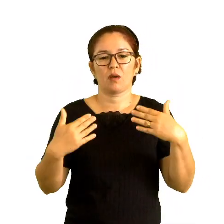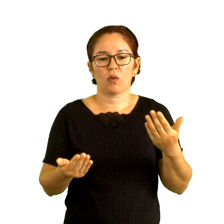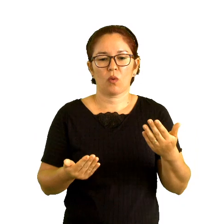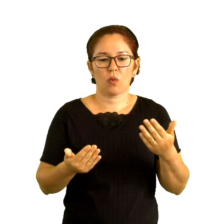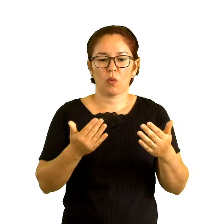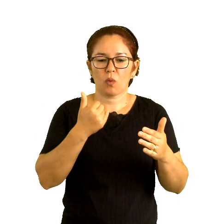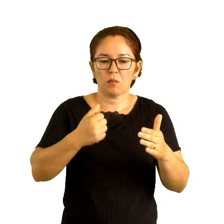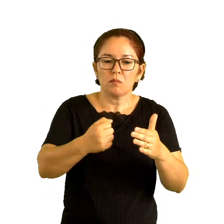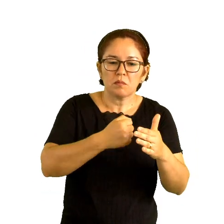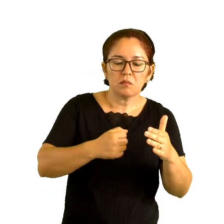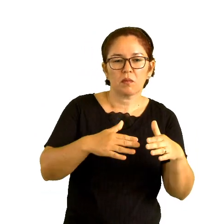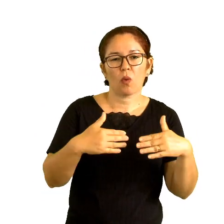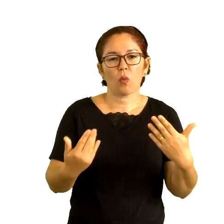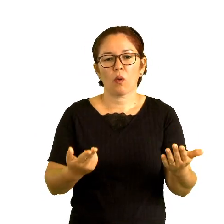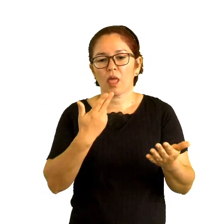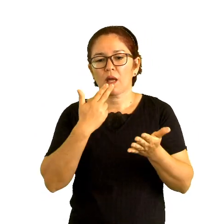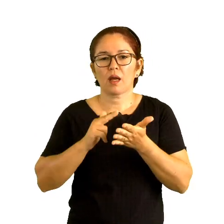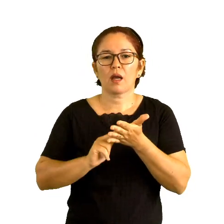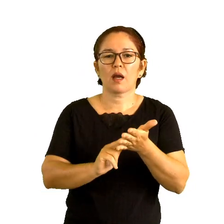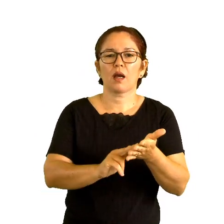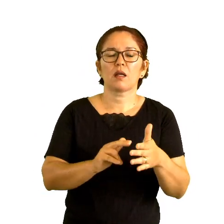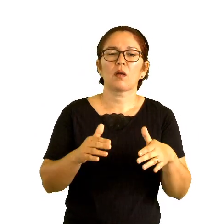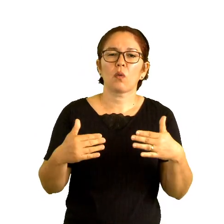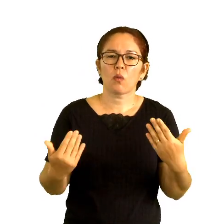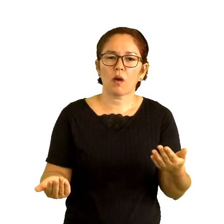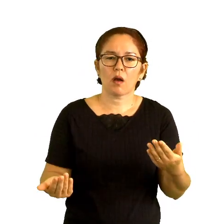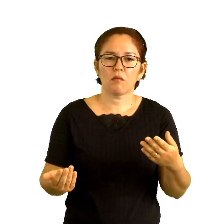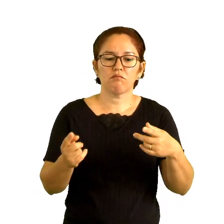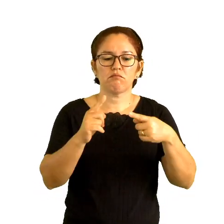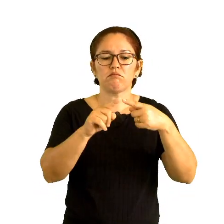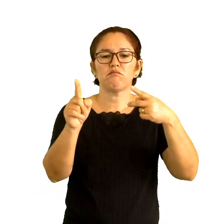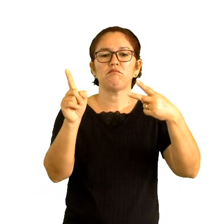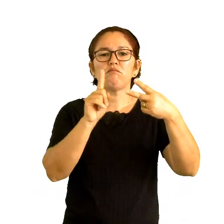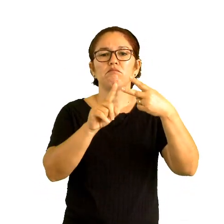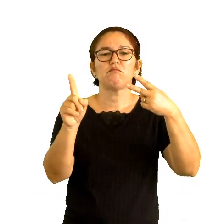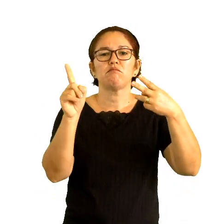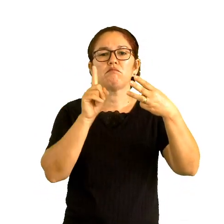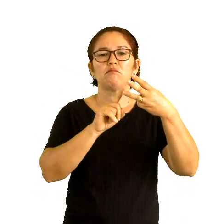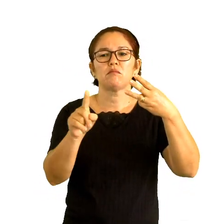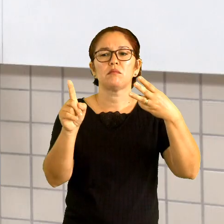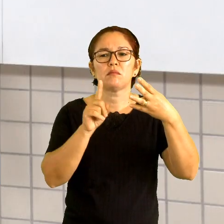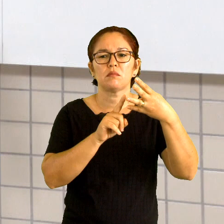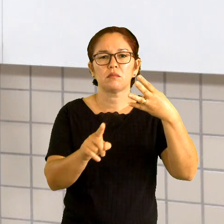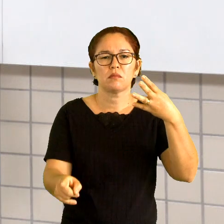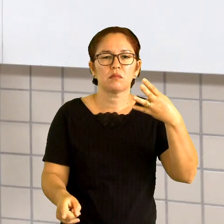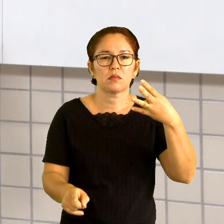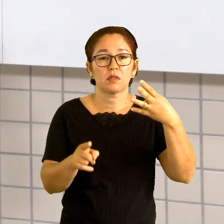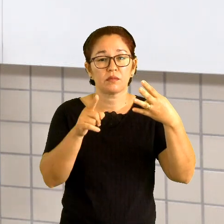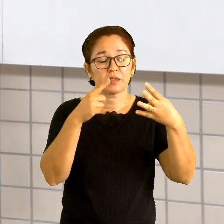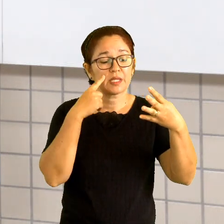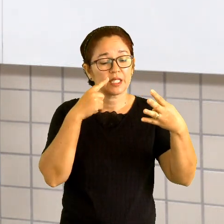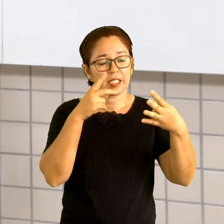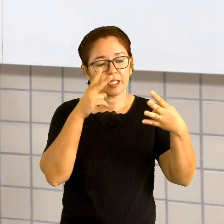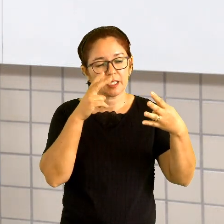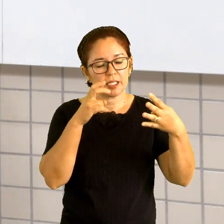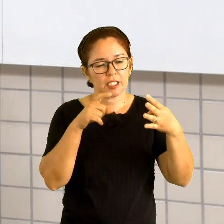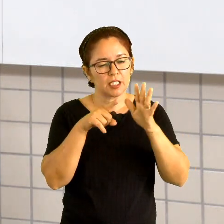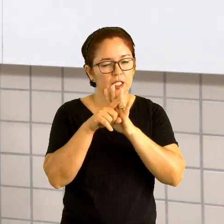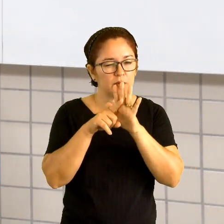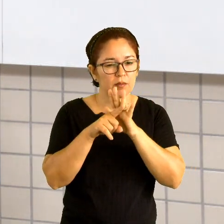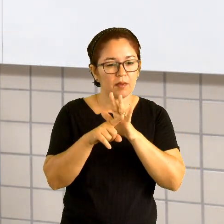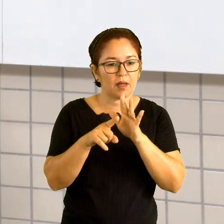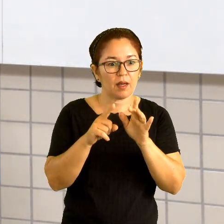carta? Aí vocês vão avaliar e responder a número